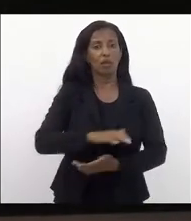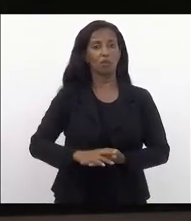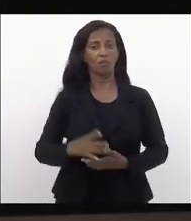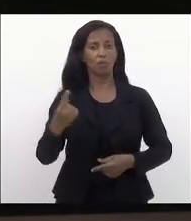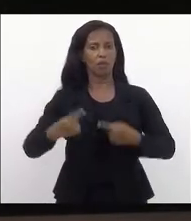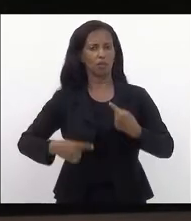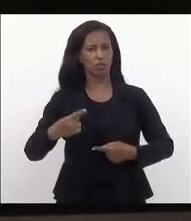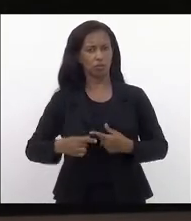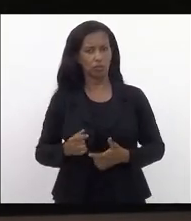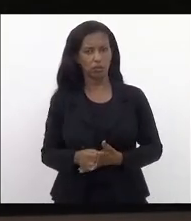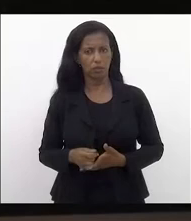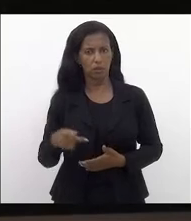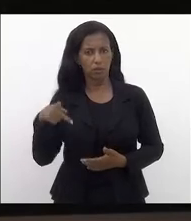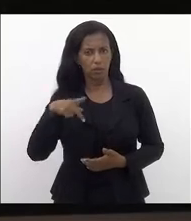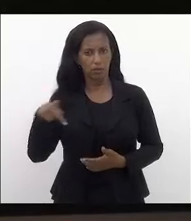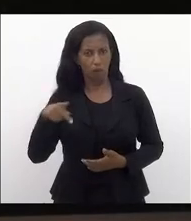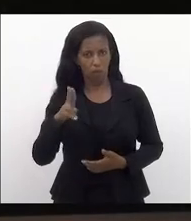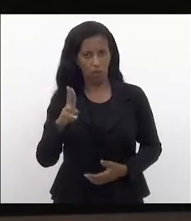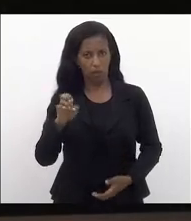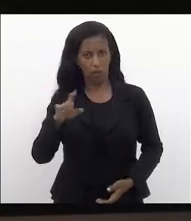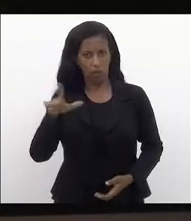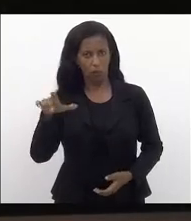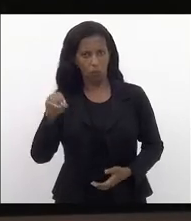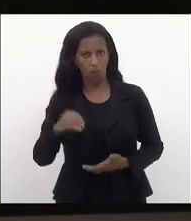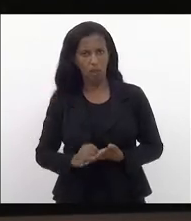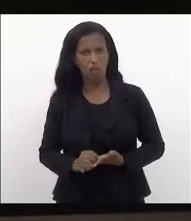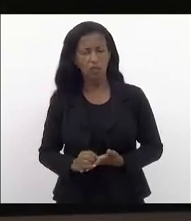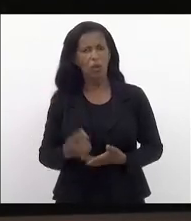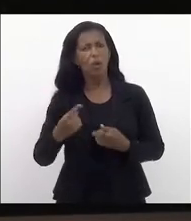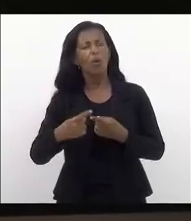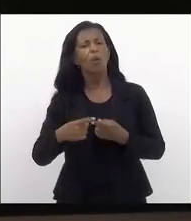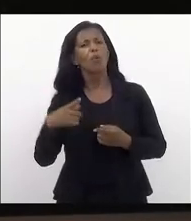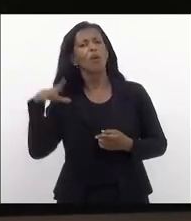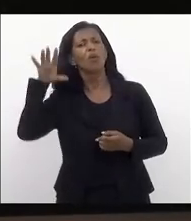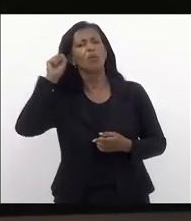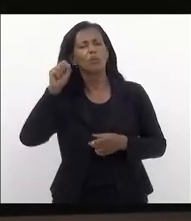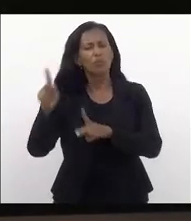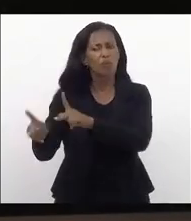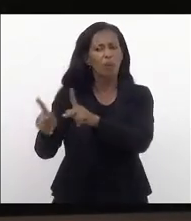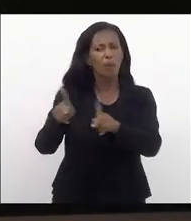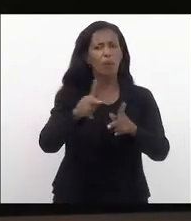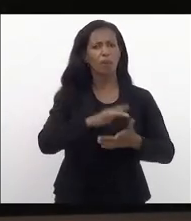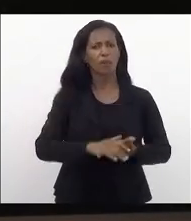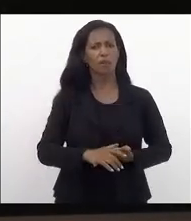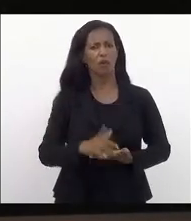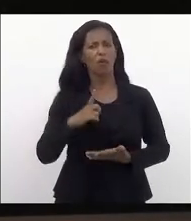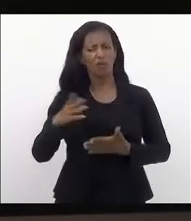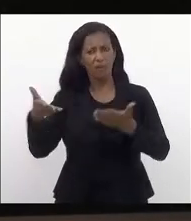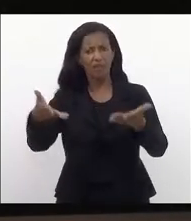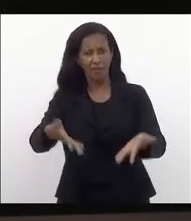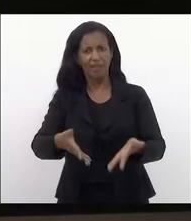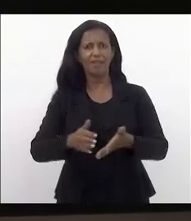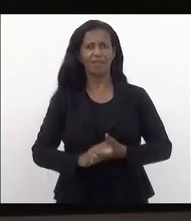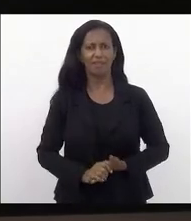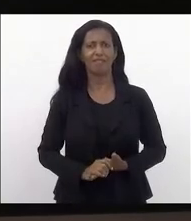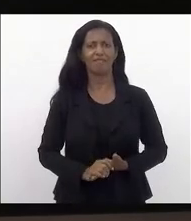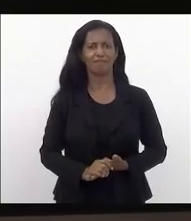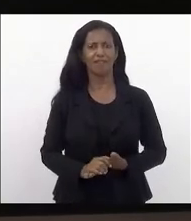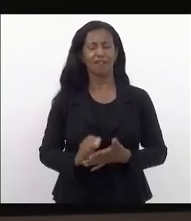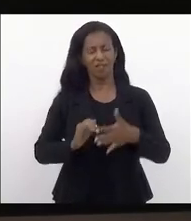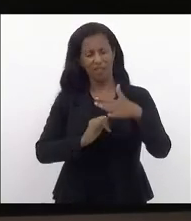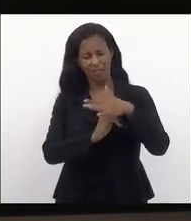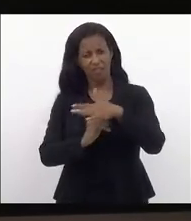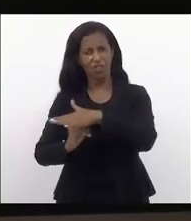discutir a questão dos professores dos alunos da UESO porque que não viu a população mas amanhã vai ter aqui algumas entidades representativas